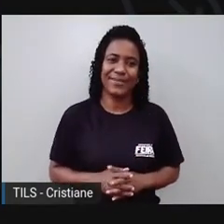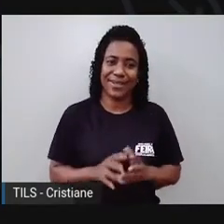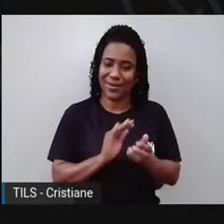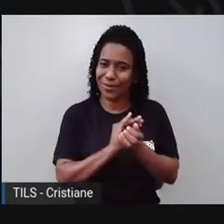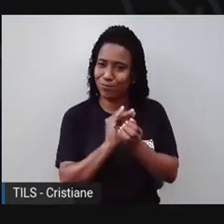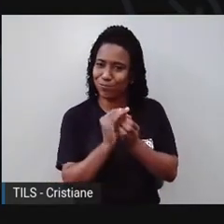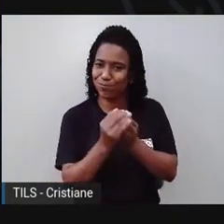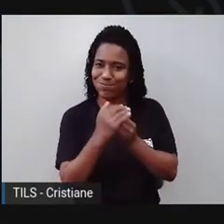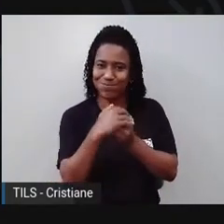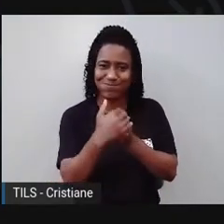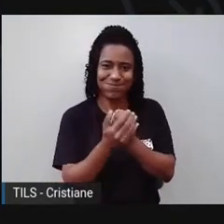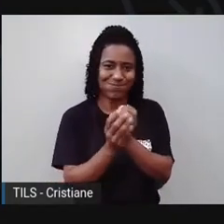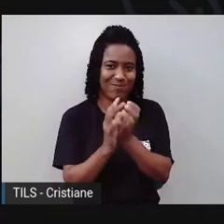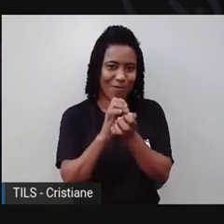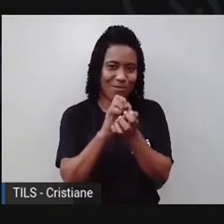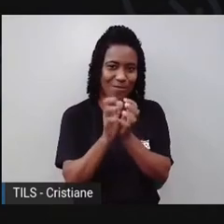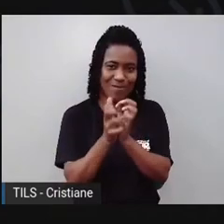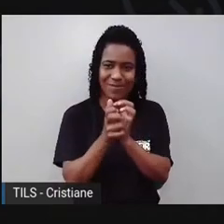lisinha.